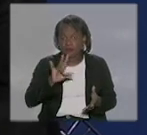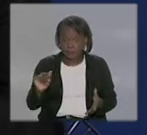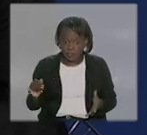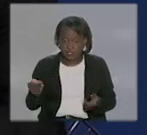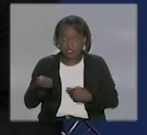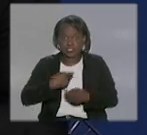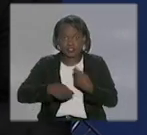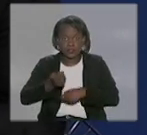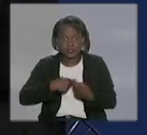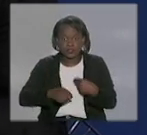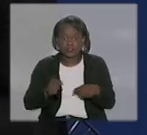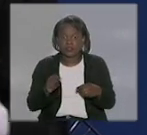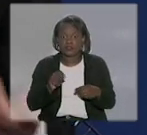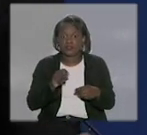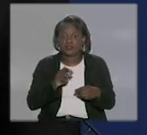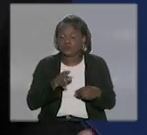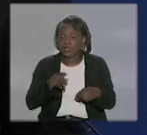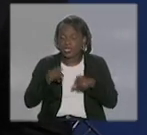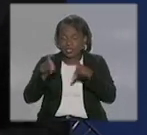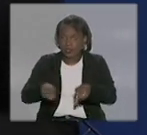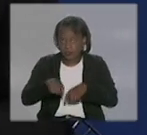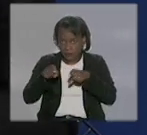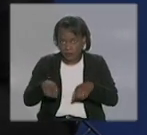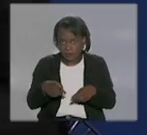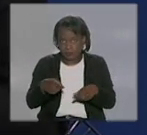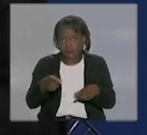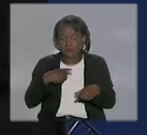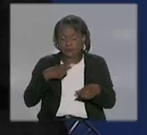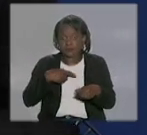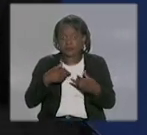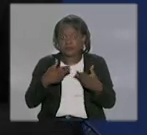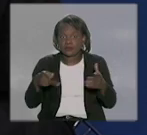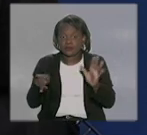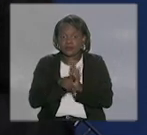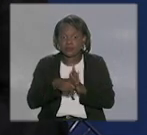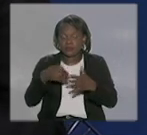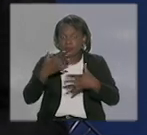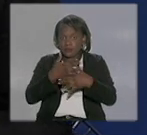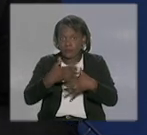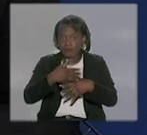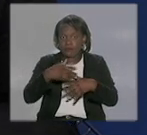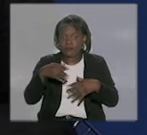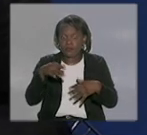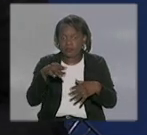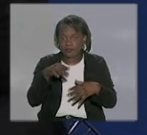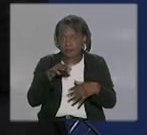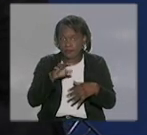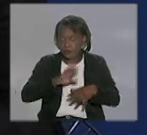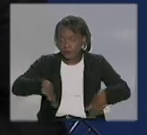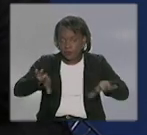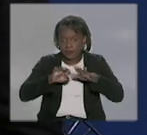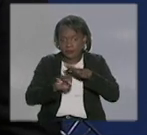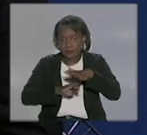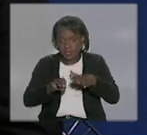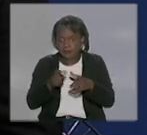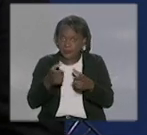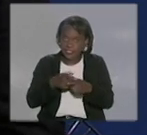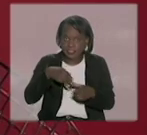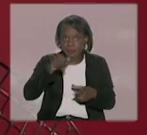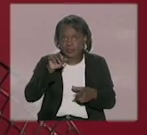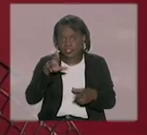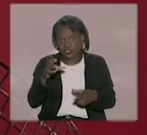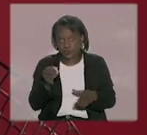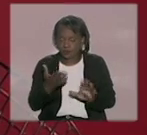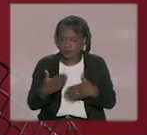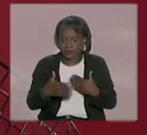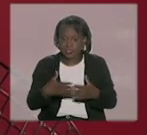também para negócios que não são rurais, né? São negócios mais urbanos, acaba indo para os microempresários ou para os pequenos. Quanto